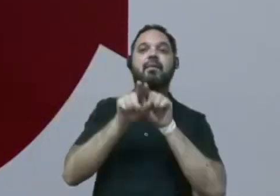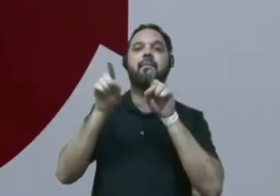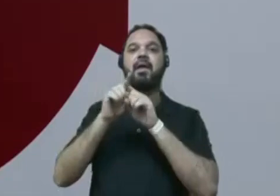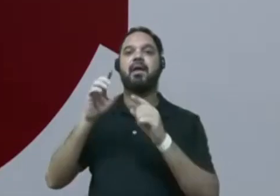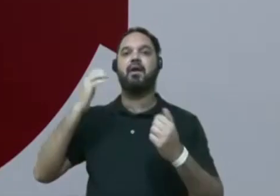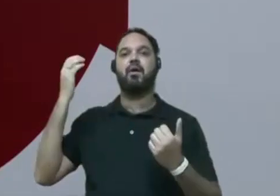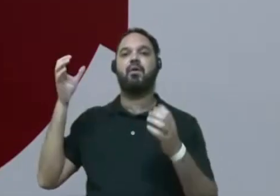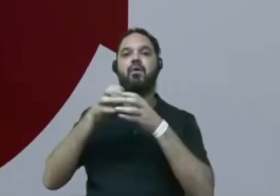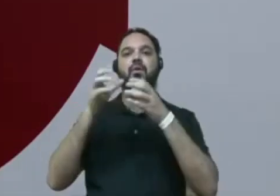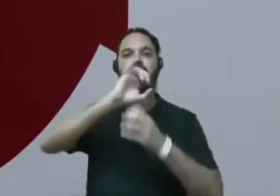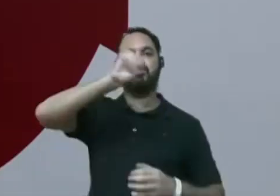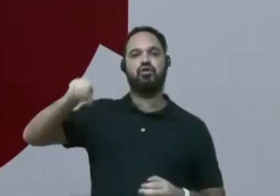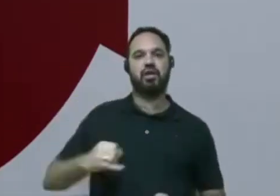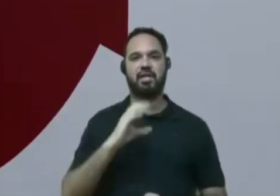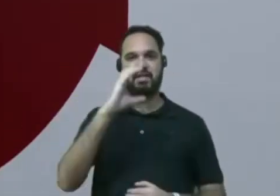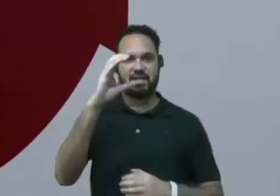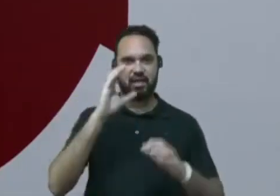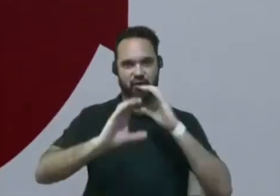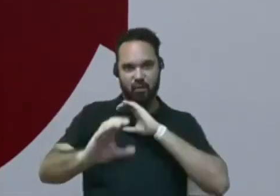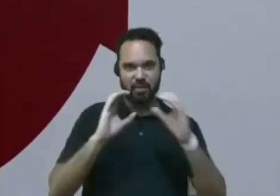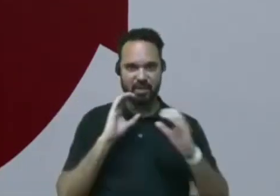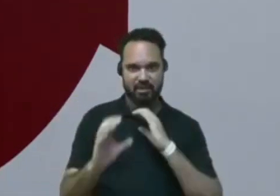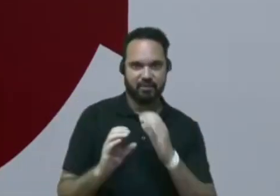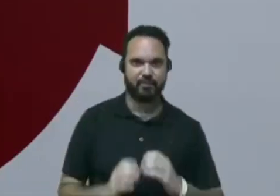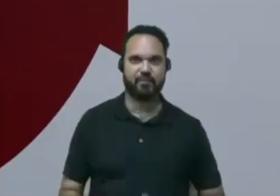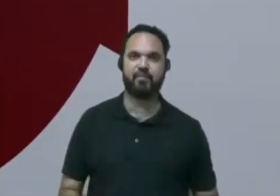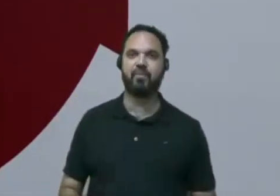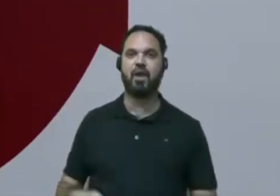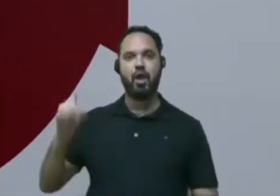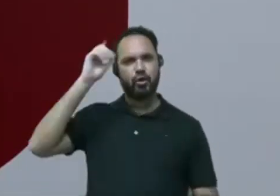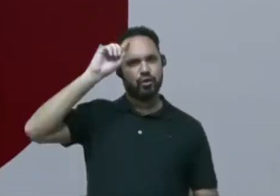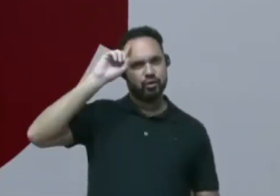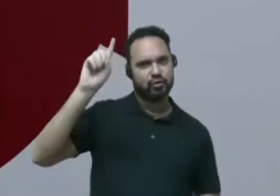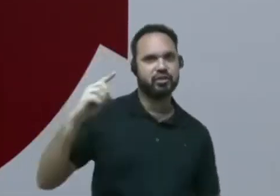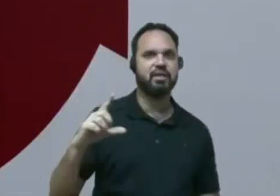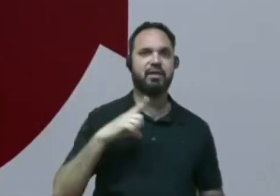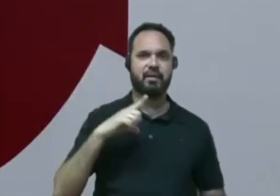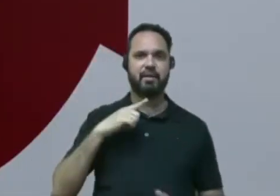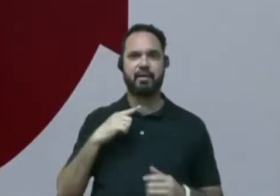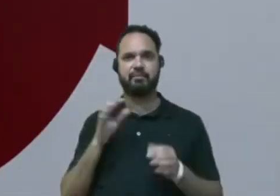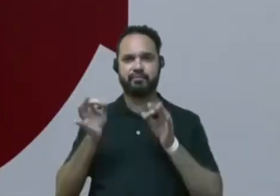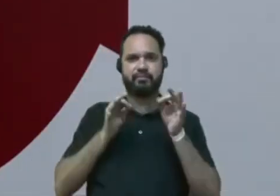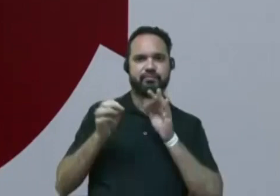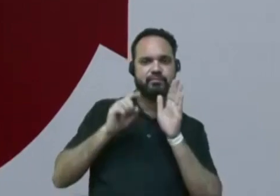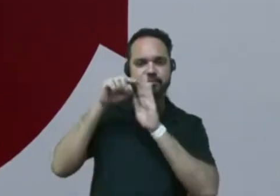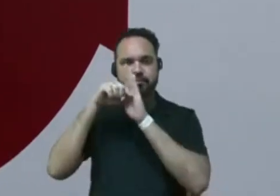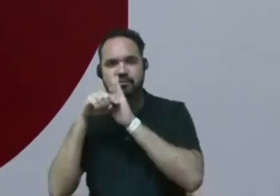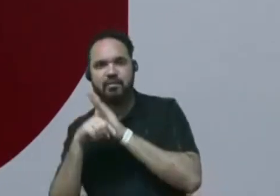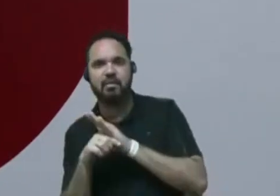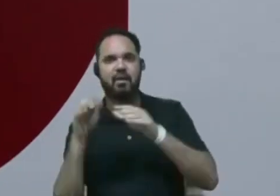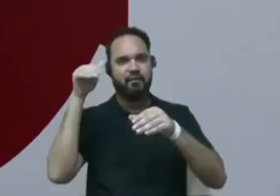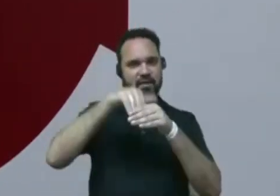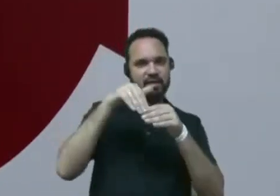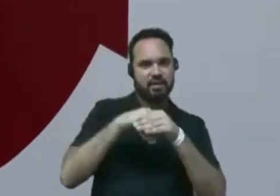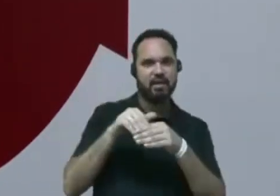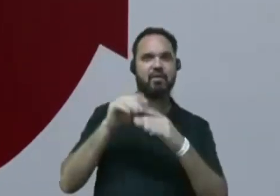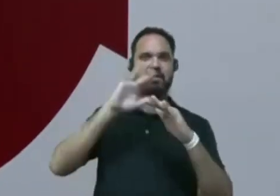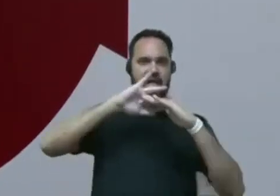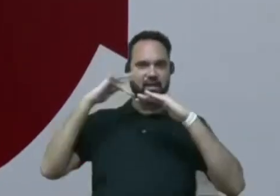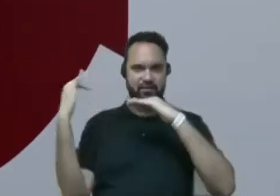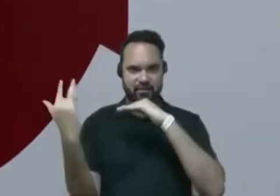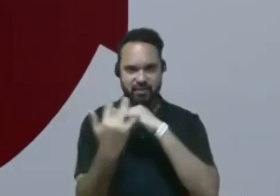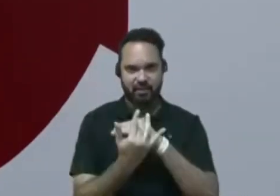pelo grupo JC de comunicação ao longo de todo o dia a cobertura completa sobre a votação nas nossas redes sociais ea